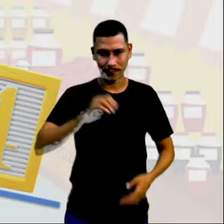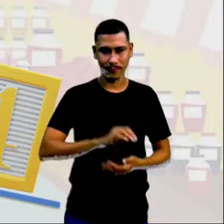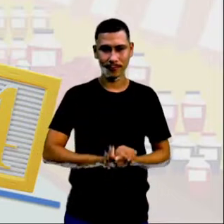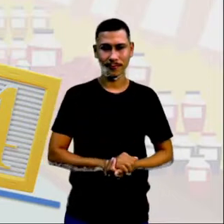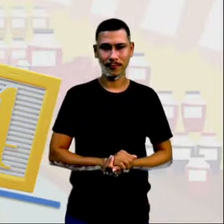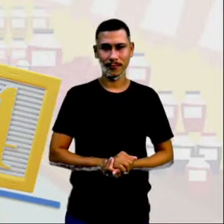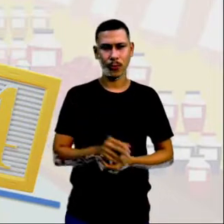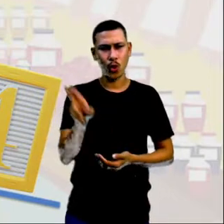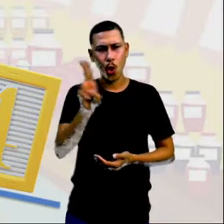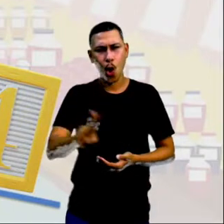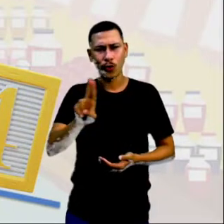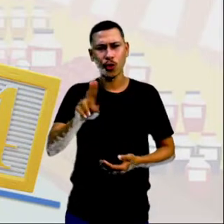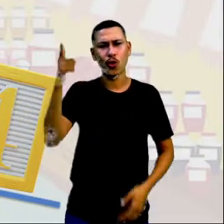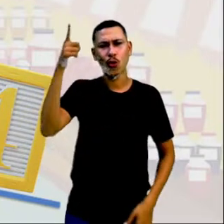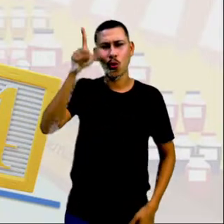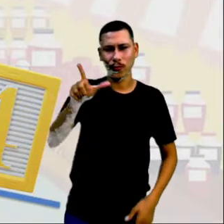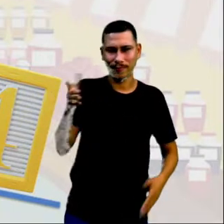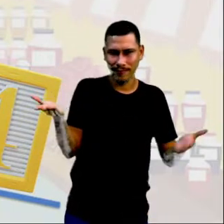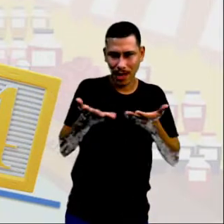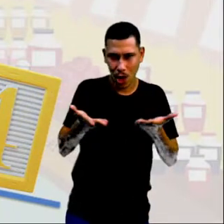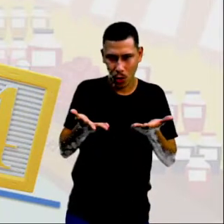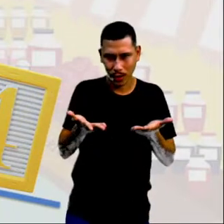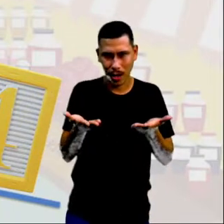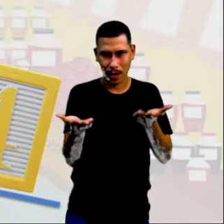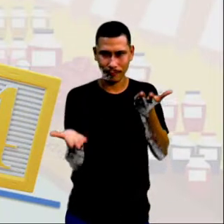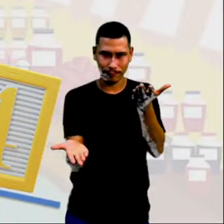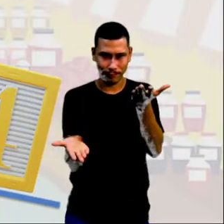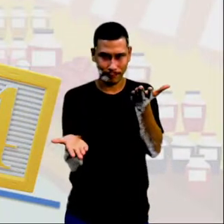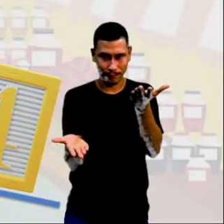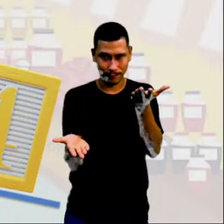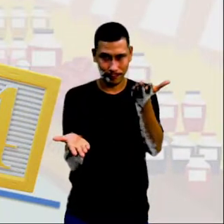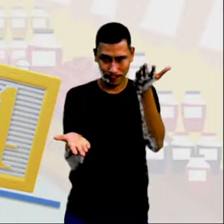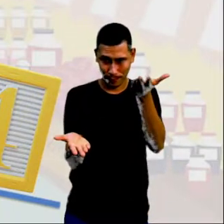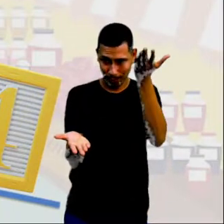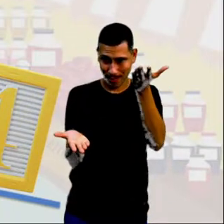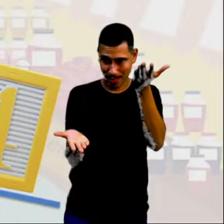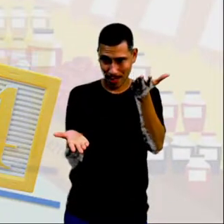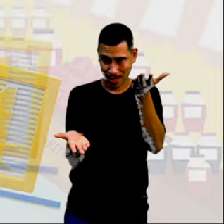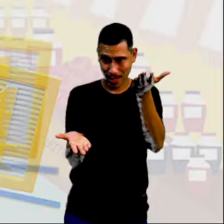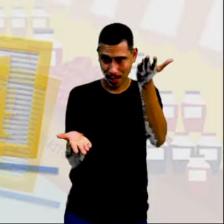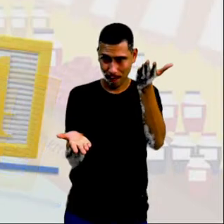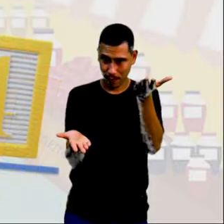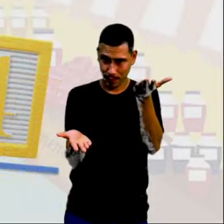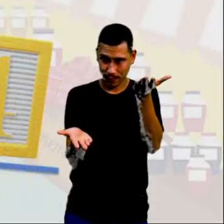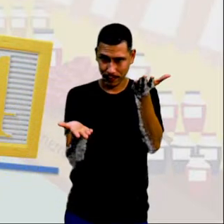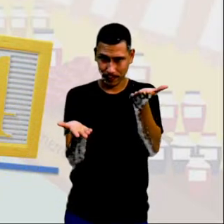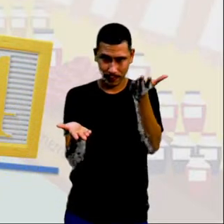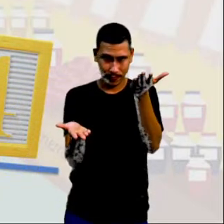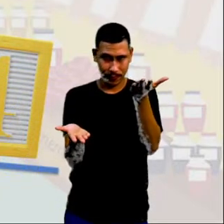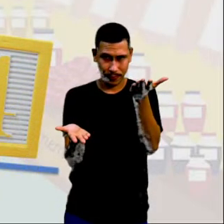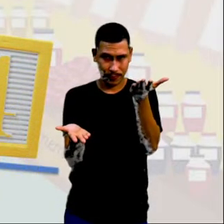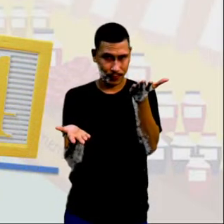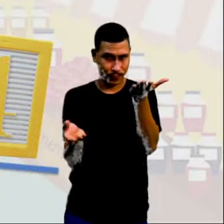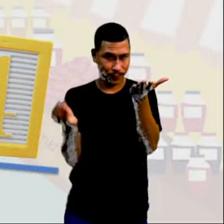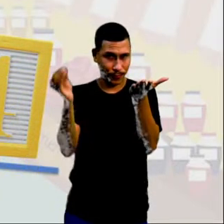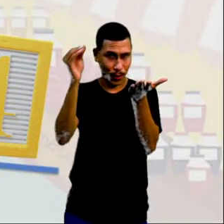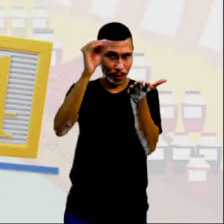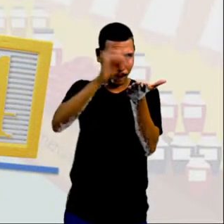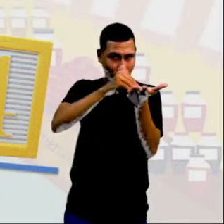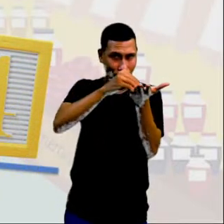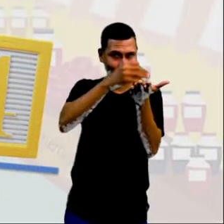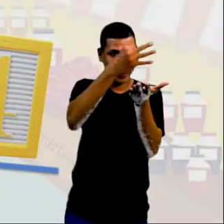usar mais um bloco e dessa vez a gente vai colocar aqui do outro lado para facilitar para a gente. E aí, coloquei o